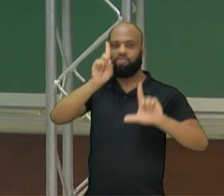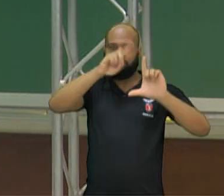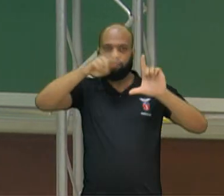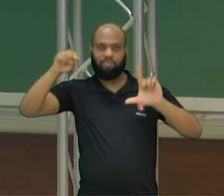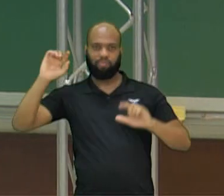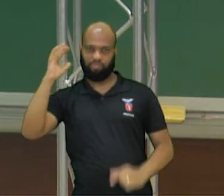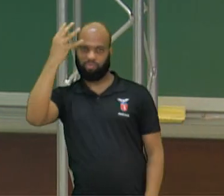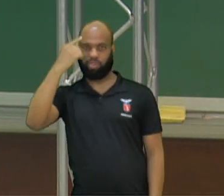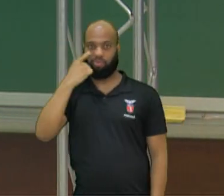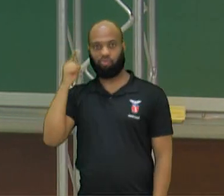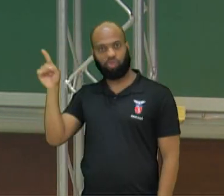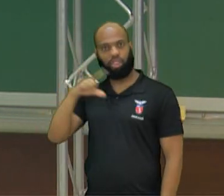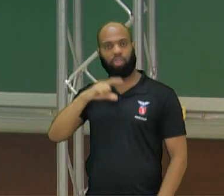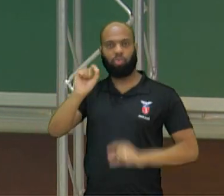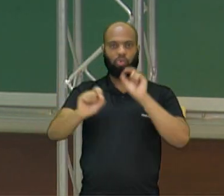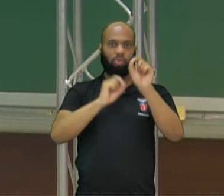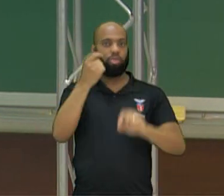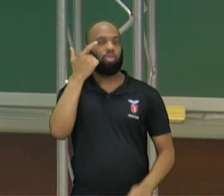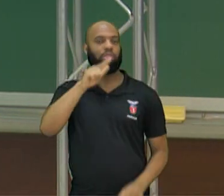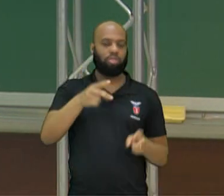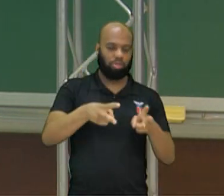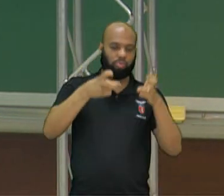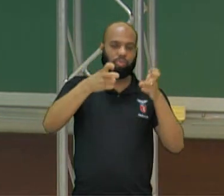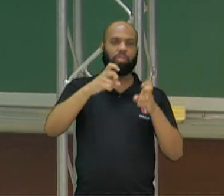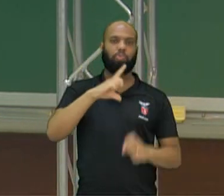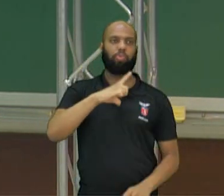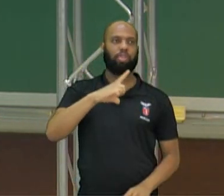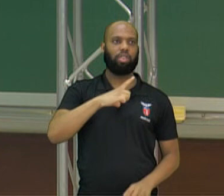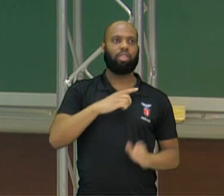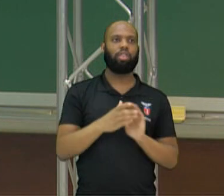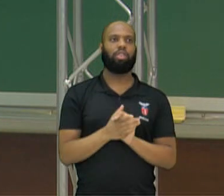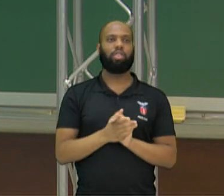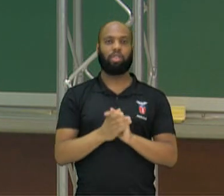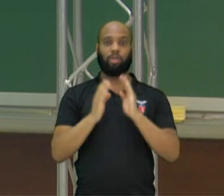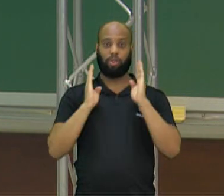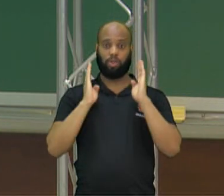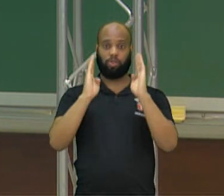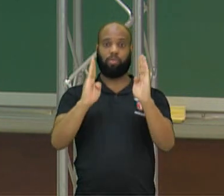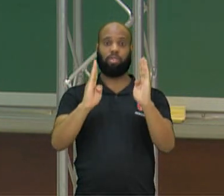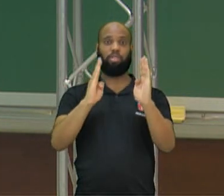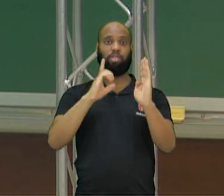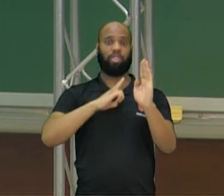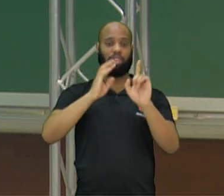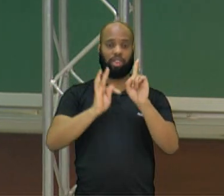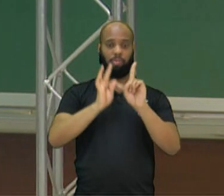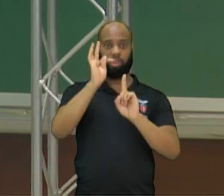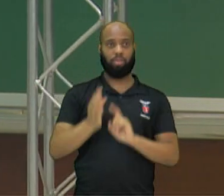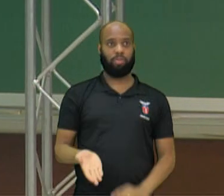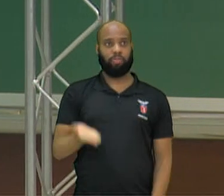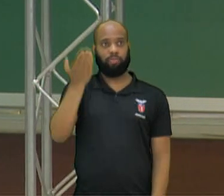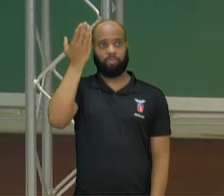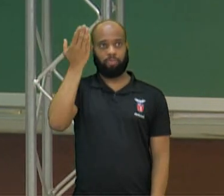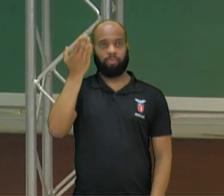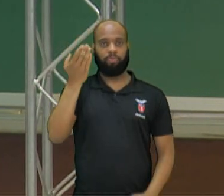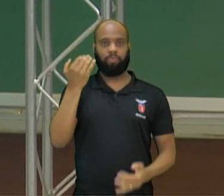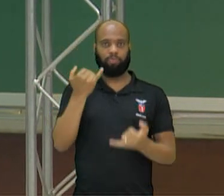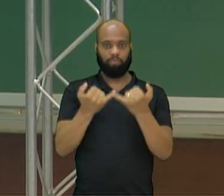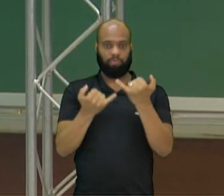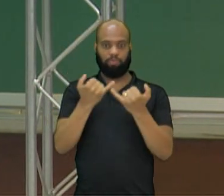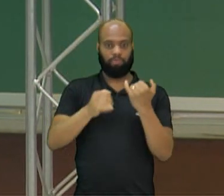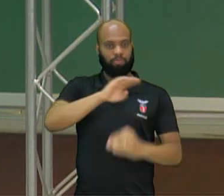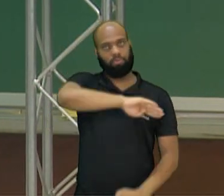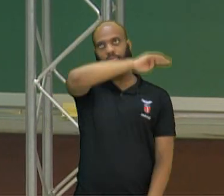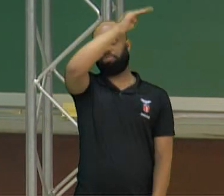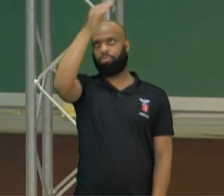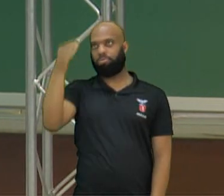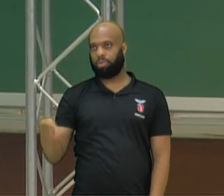na tela, você já consegue observar que no meio dele a temperatura está mais alta, ó, fazendo como se fosse um morro